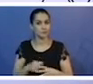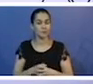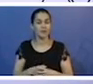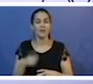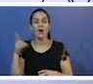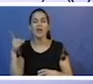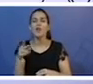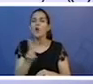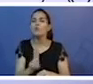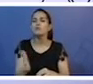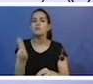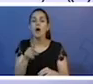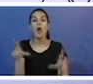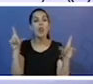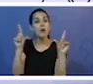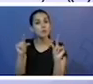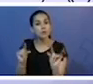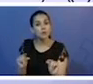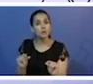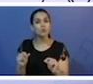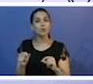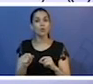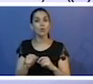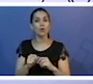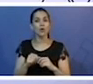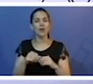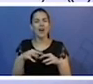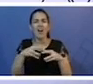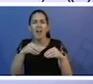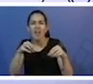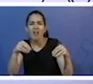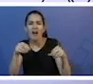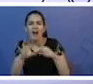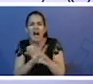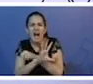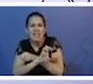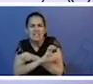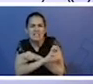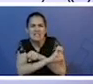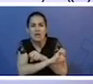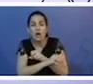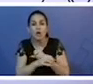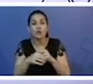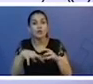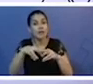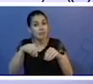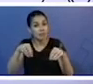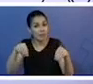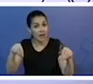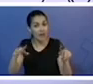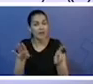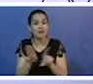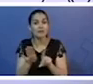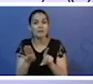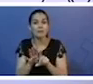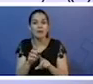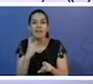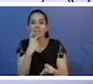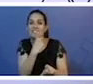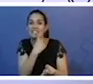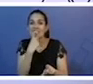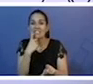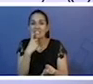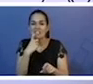para diminuir a acidez do solo e também como um abrasivo para os cremes dentais. Então,